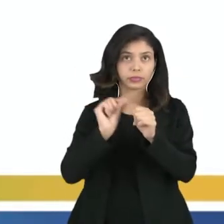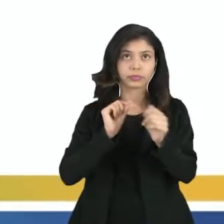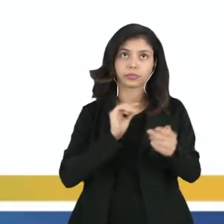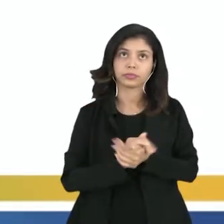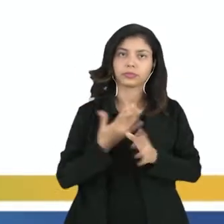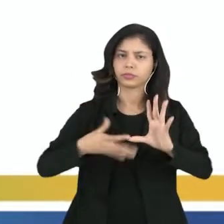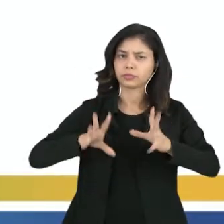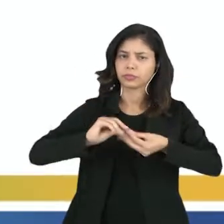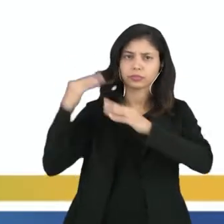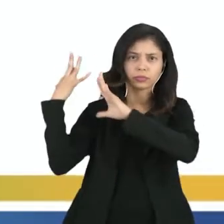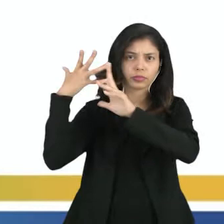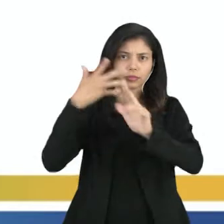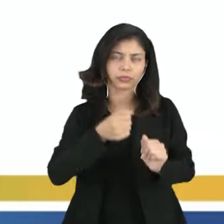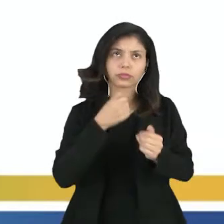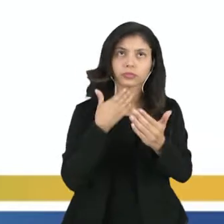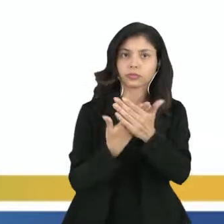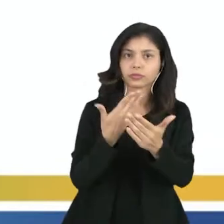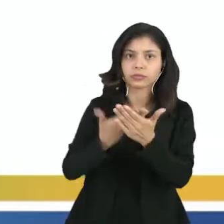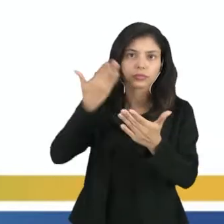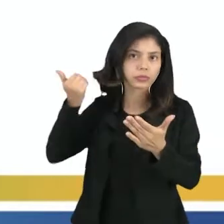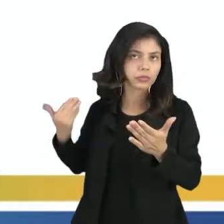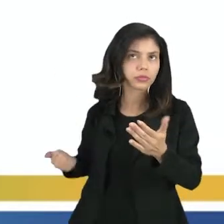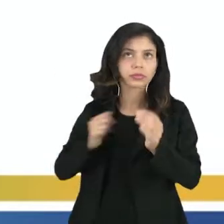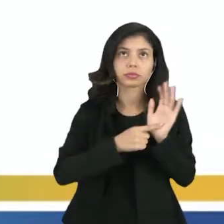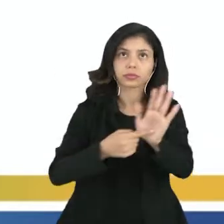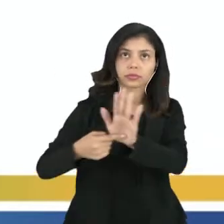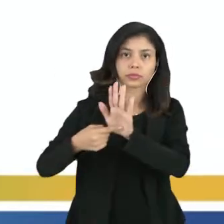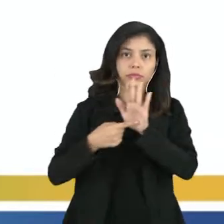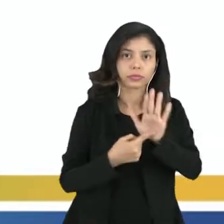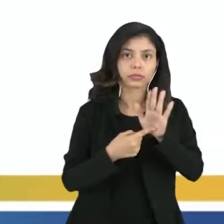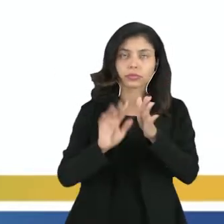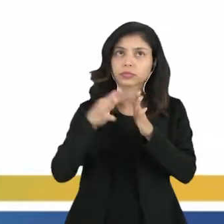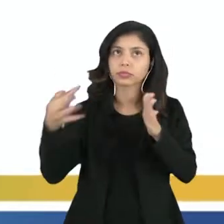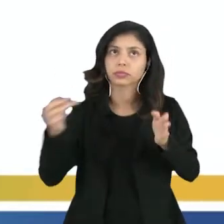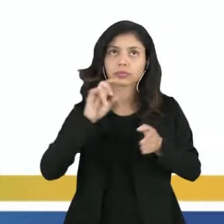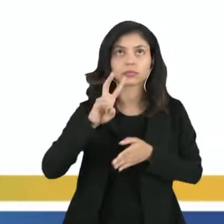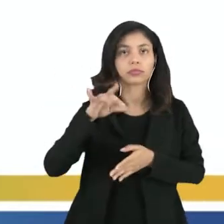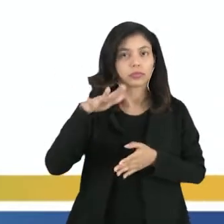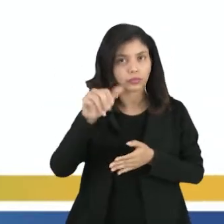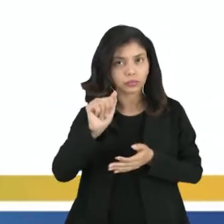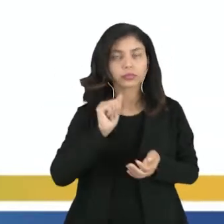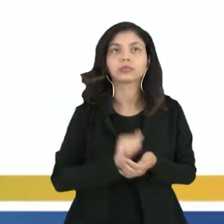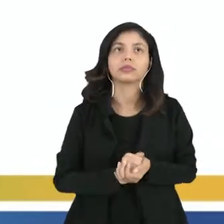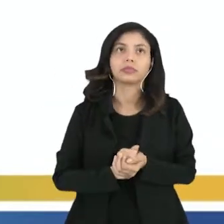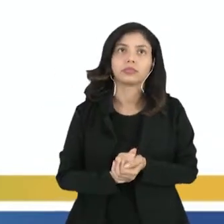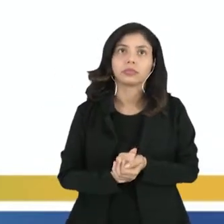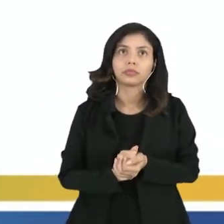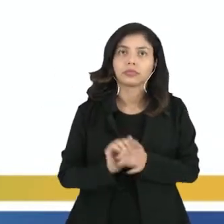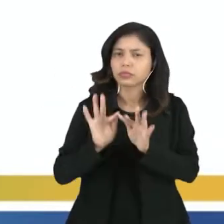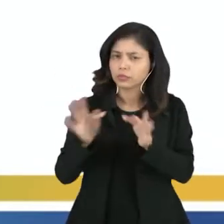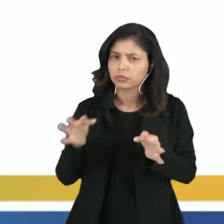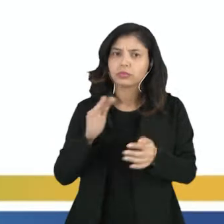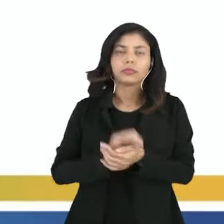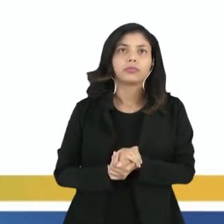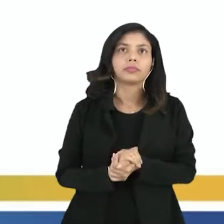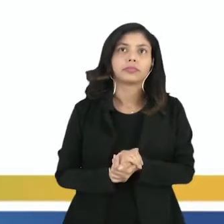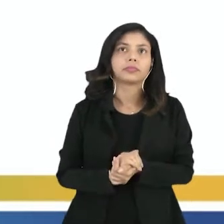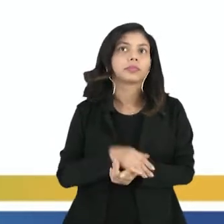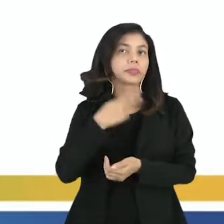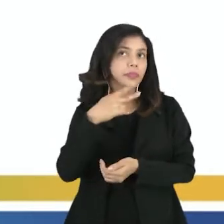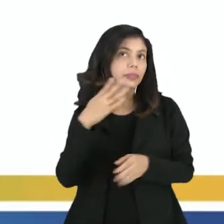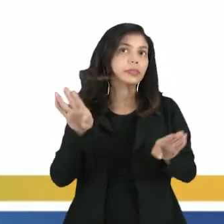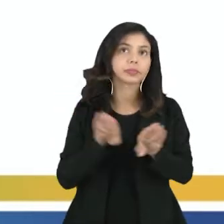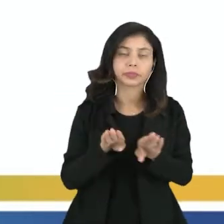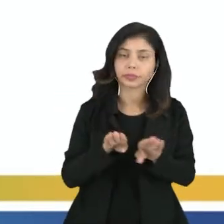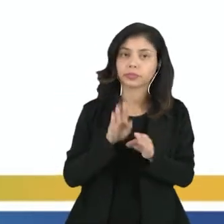fazemos uma retomada à aula anterior em que apresentamos a função logarítmica. De maneira simples,